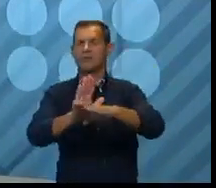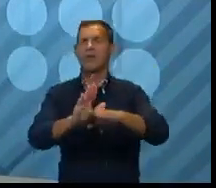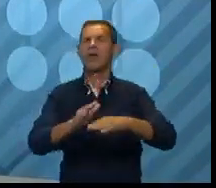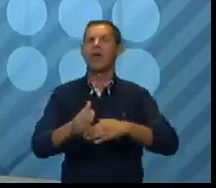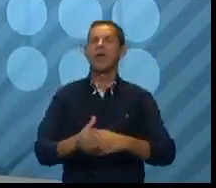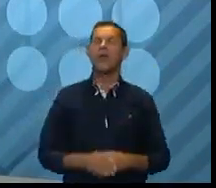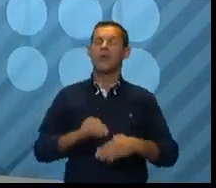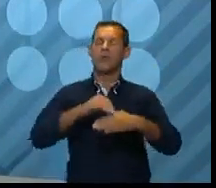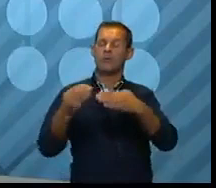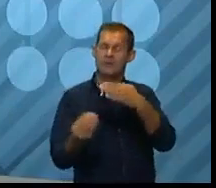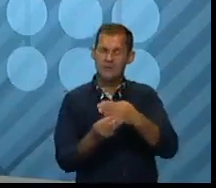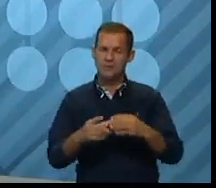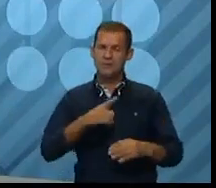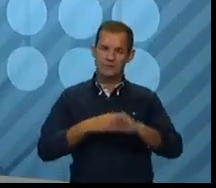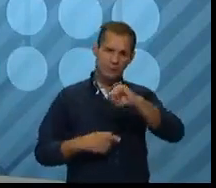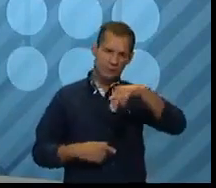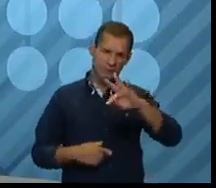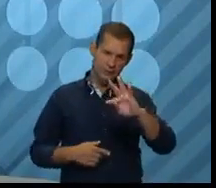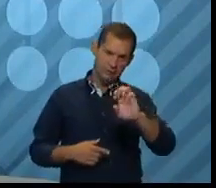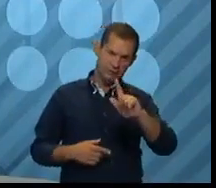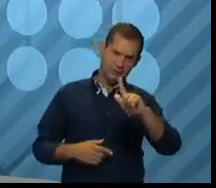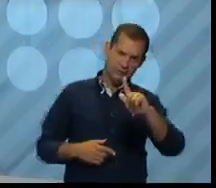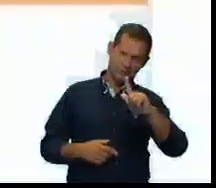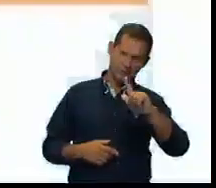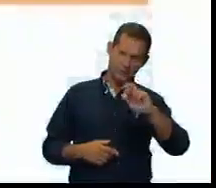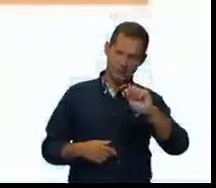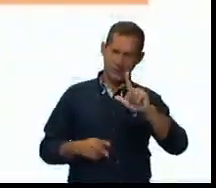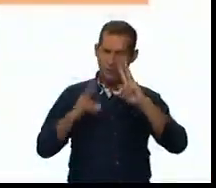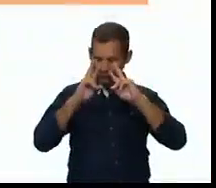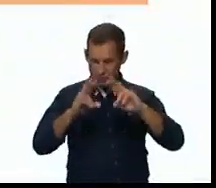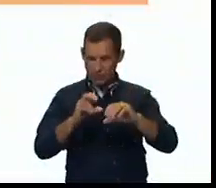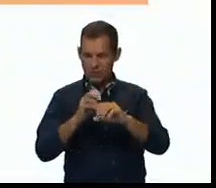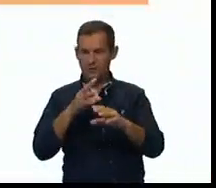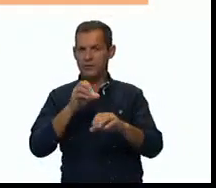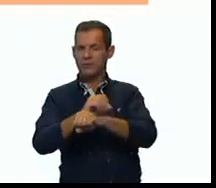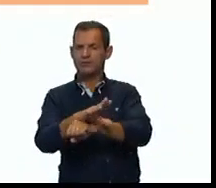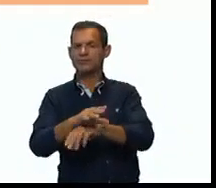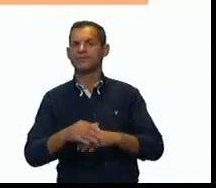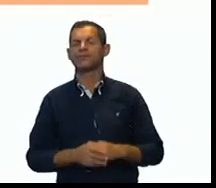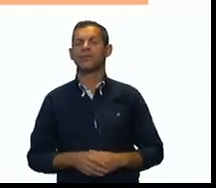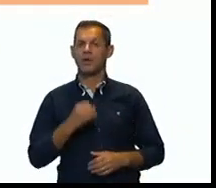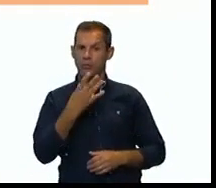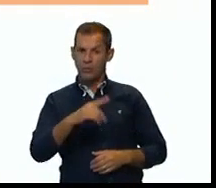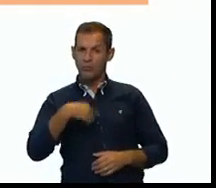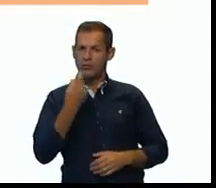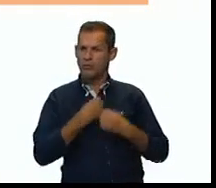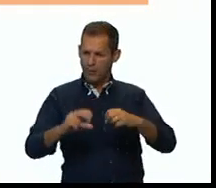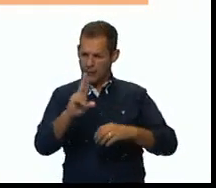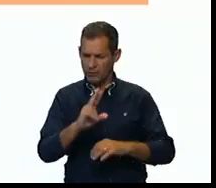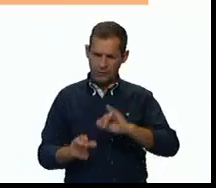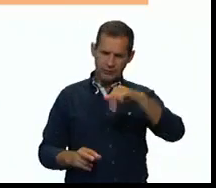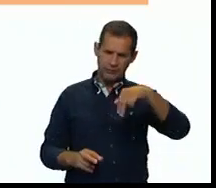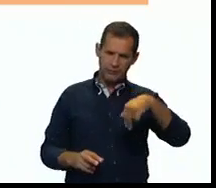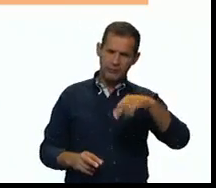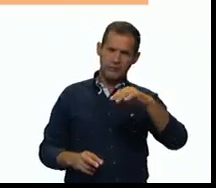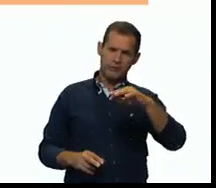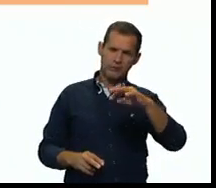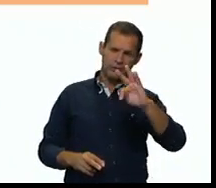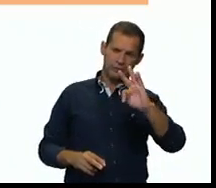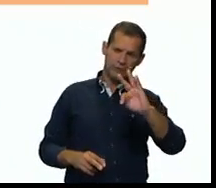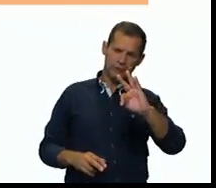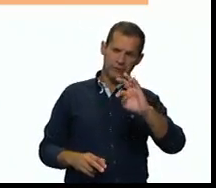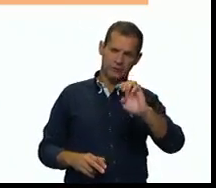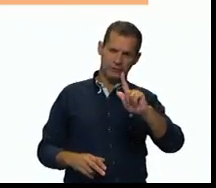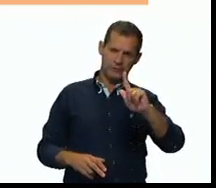Qual que é a aplicação da integral nesse campo? Acompanhe no quadro quais são essas aplicações. Bom, nós podemos usar as integrais para